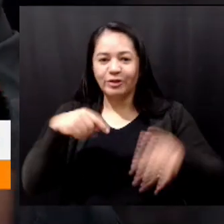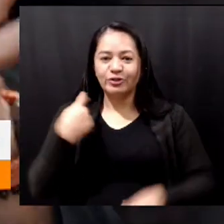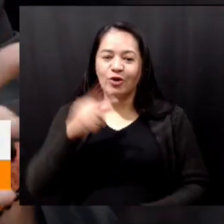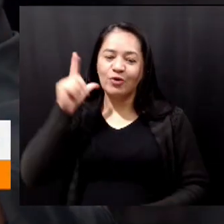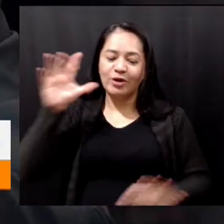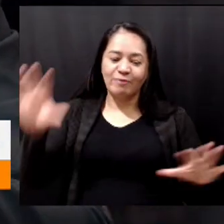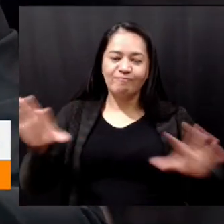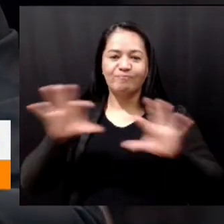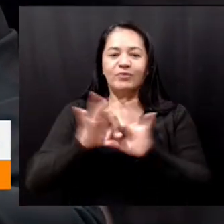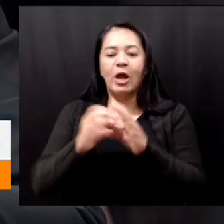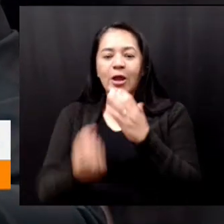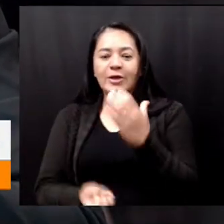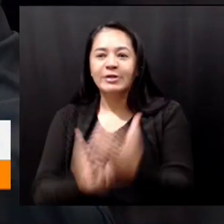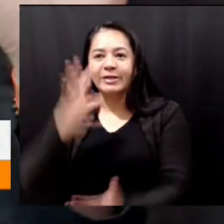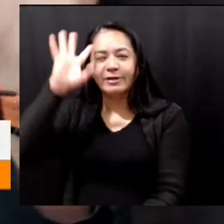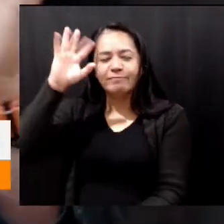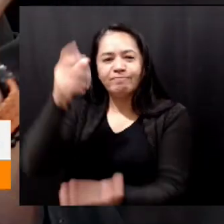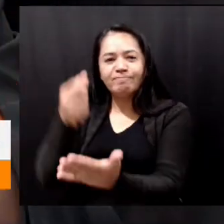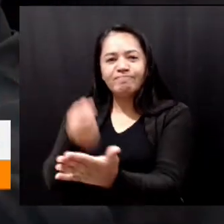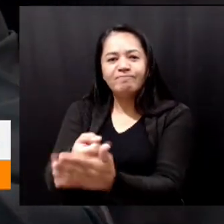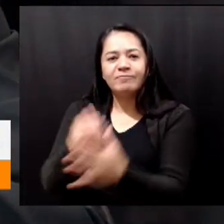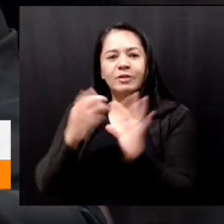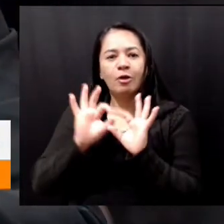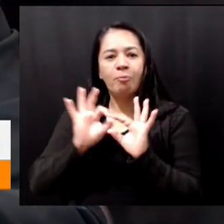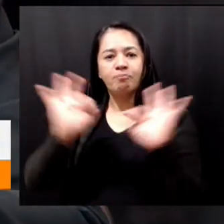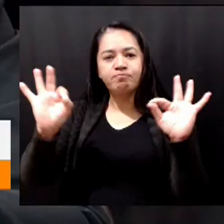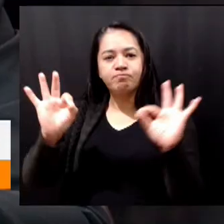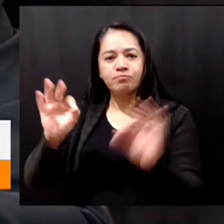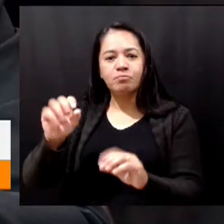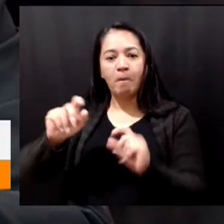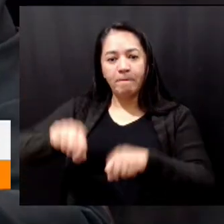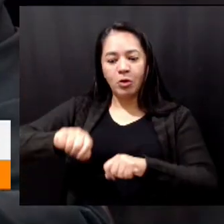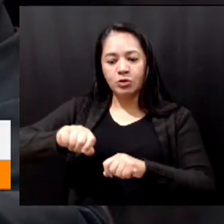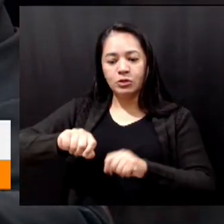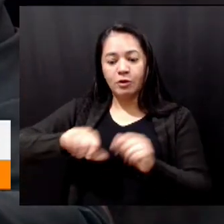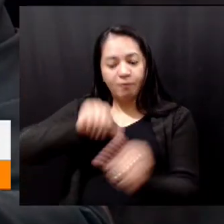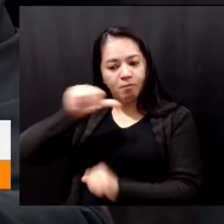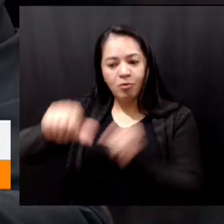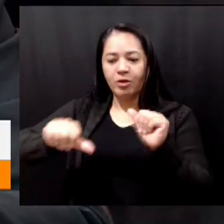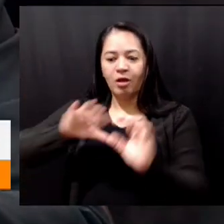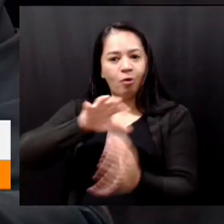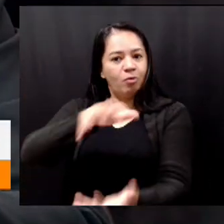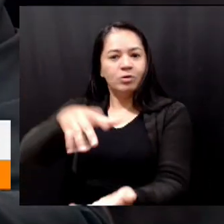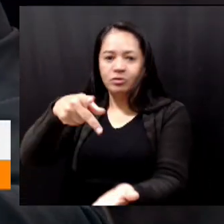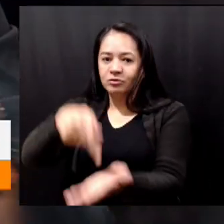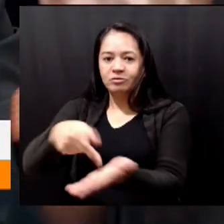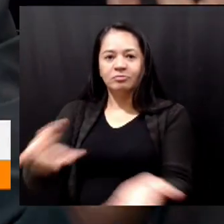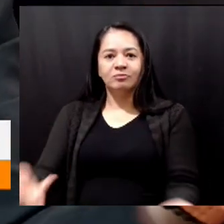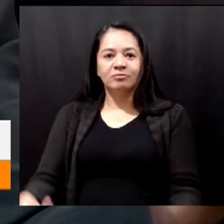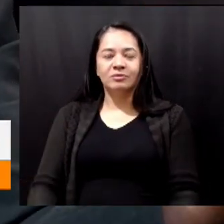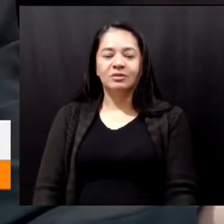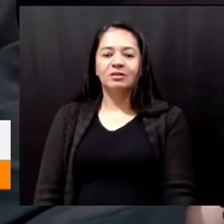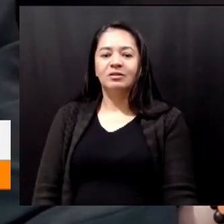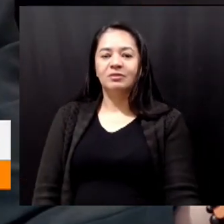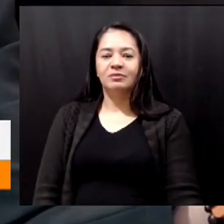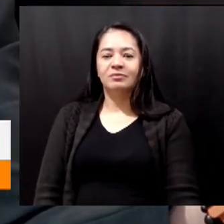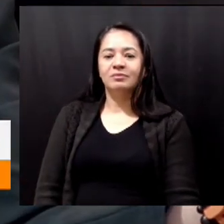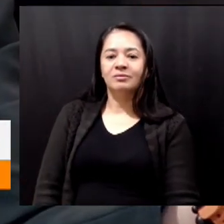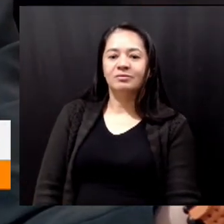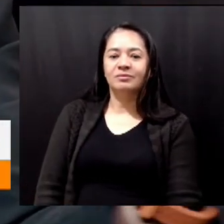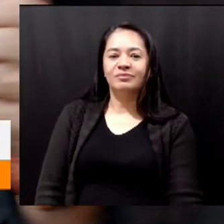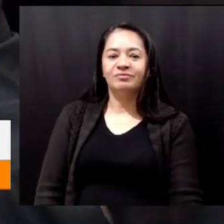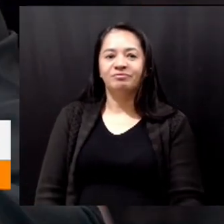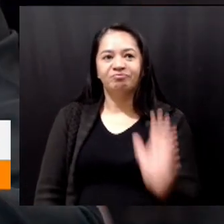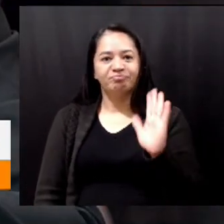soluções disruptivas que podem mudar o mundo, literalmente. Poxa vida. Então, aconteceu